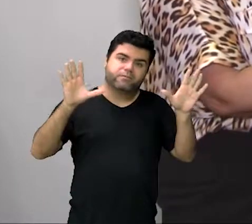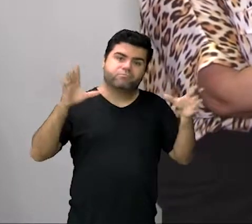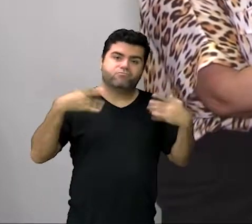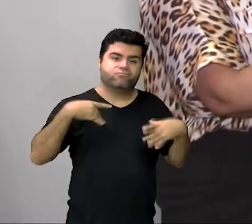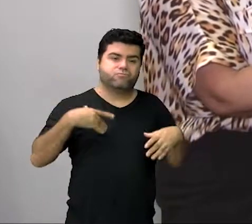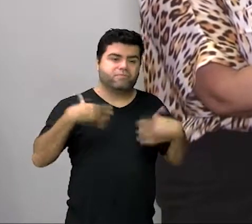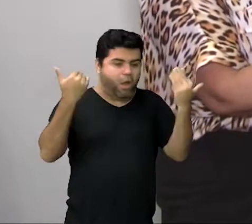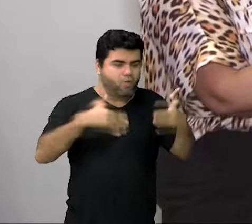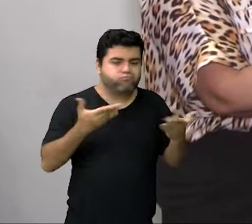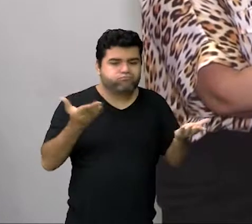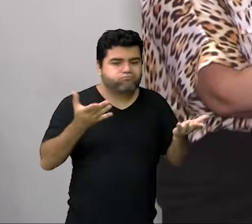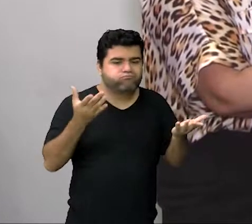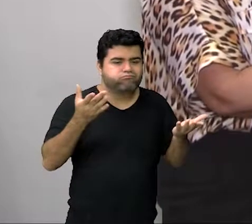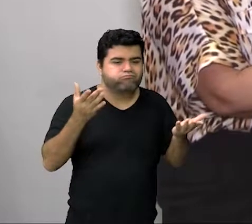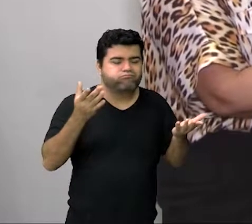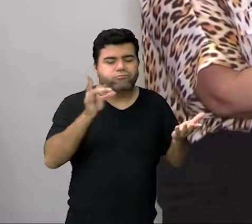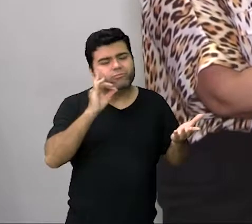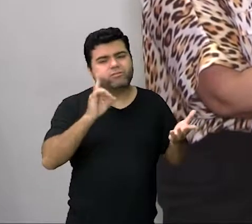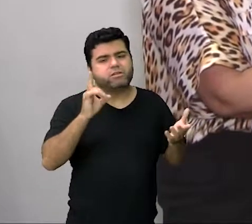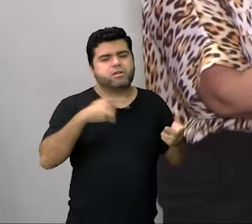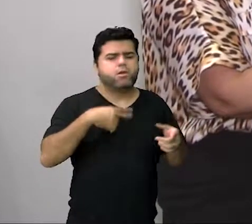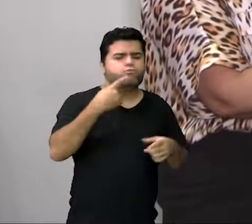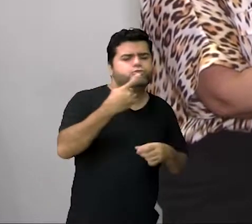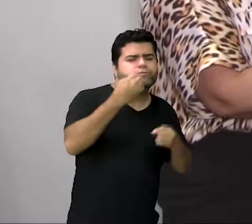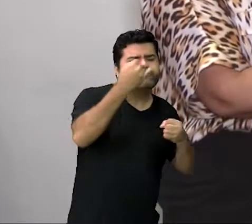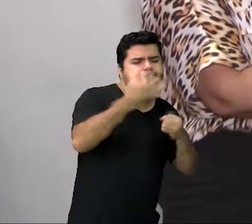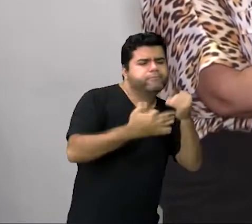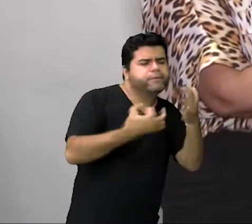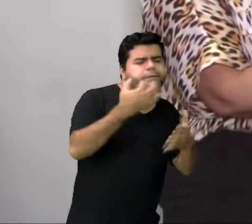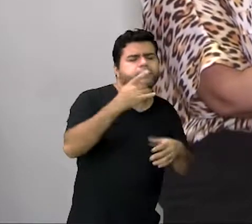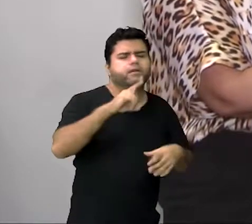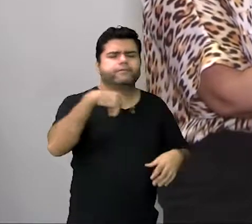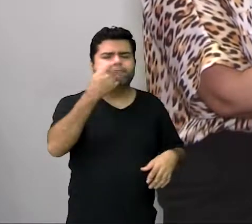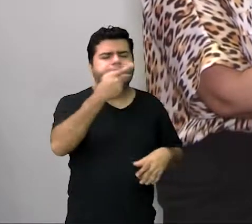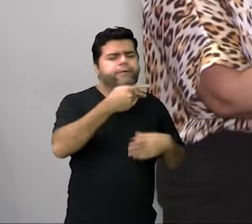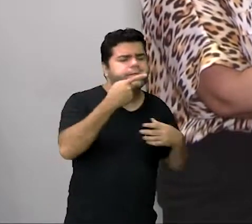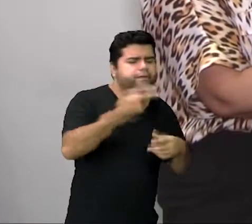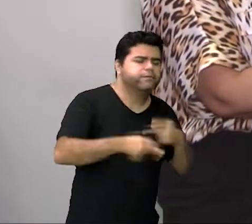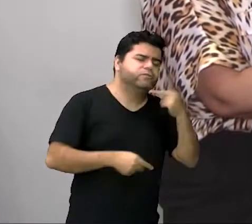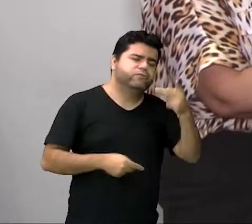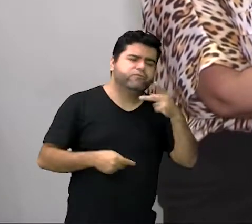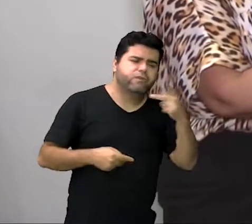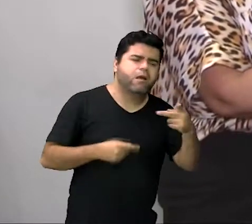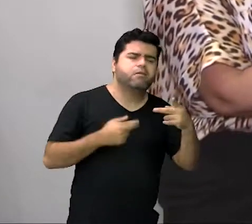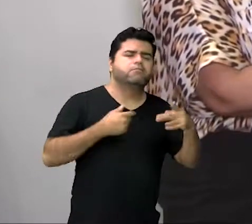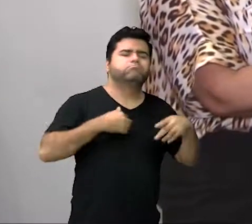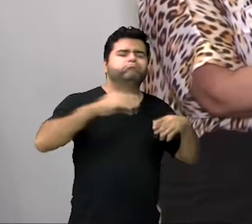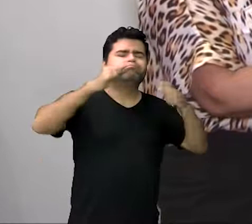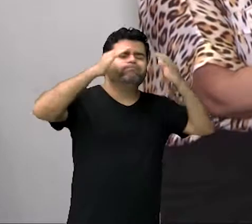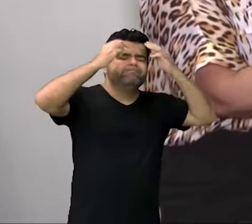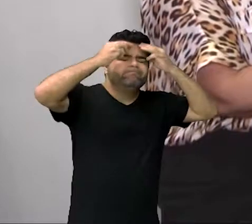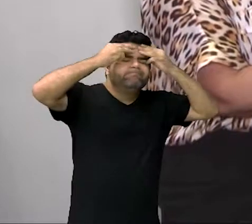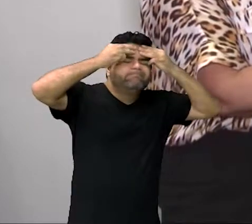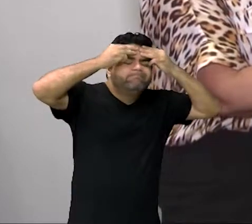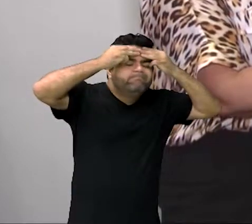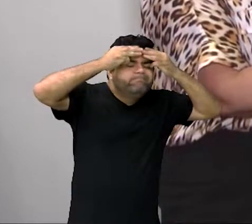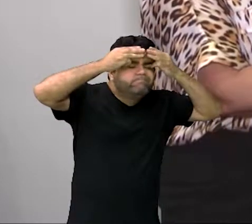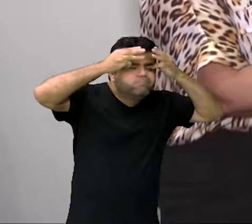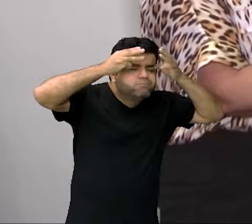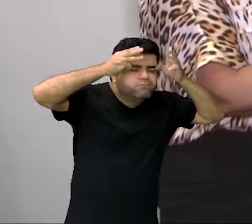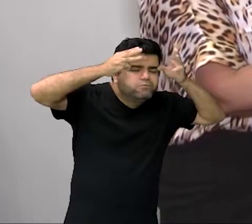mas um dia a gente fala, no outro a gente volta, a gente fala de novo, para conscientizar as